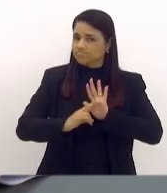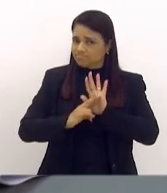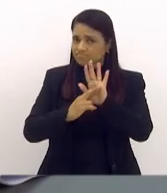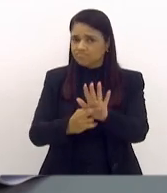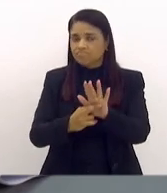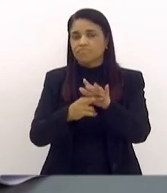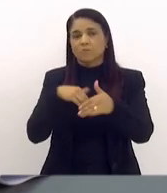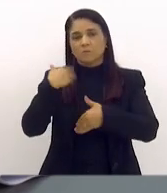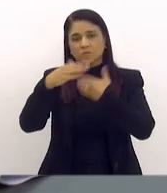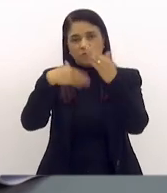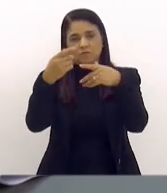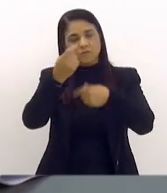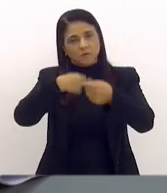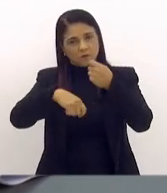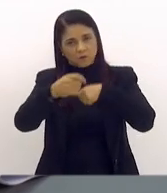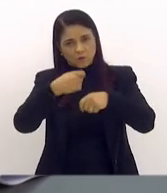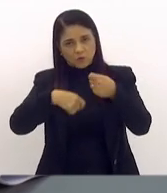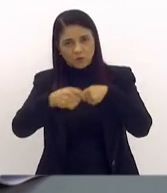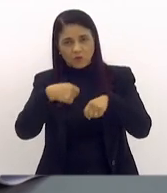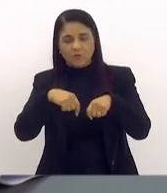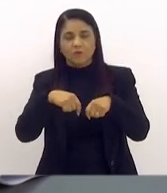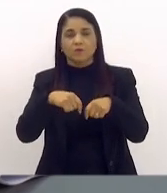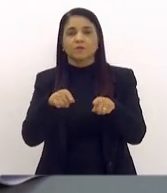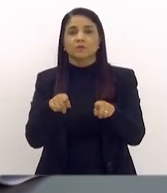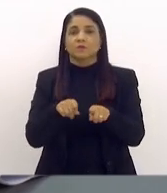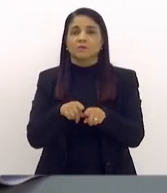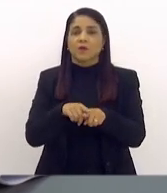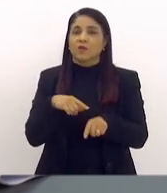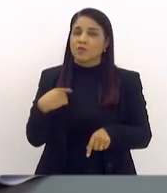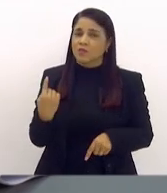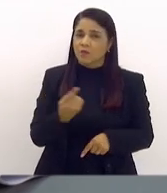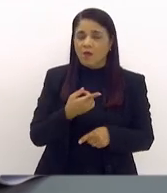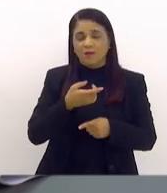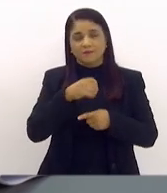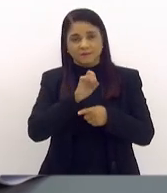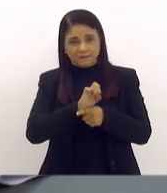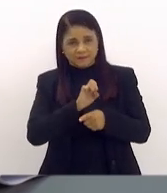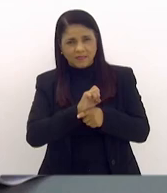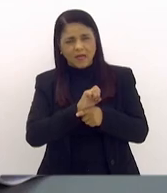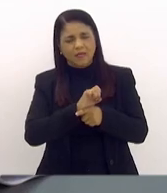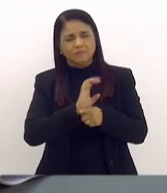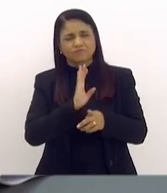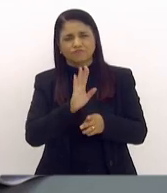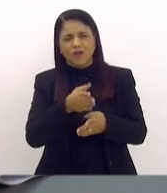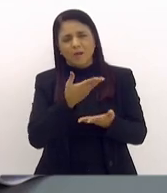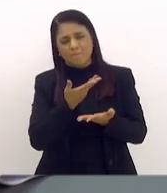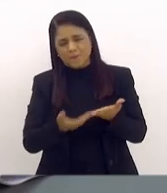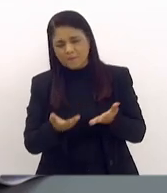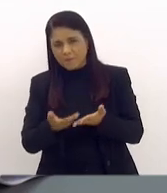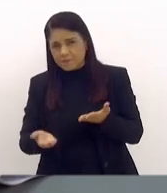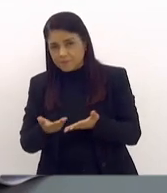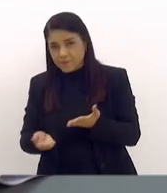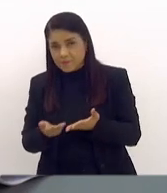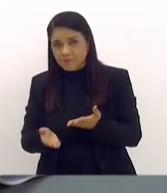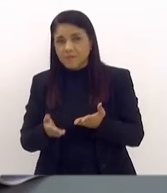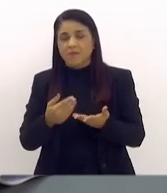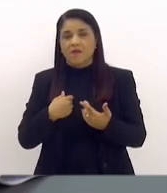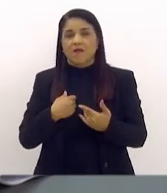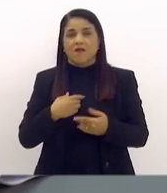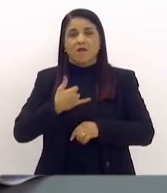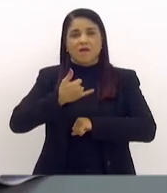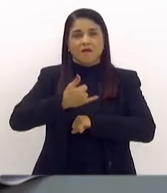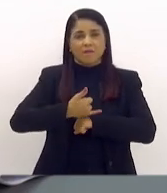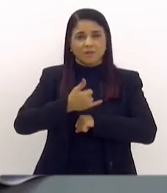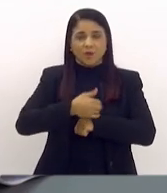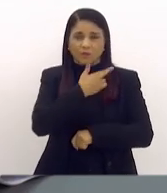o nosso desenvolvimento econômico e nós que somos um estado que já perdeu tanto perdemos e a capital da